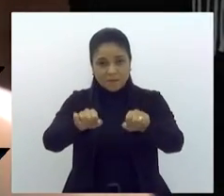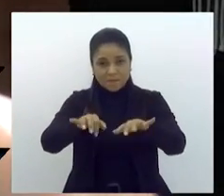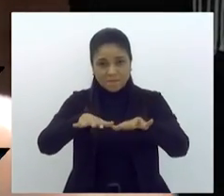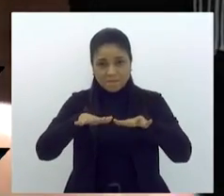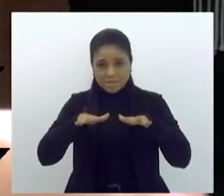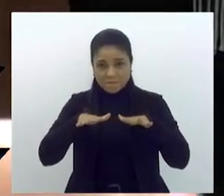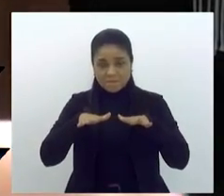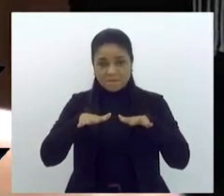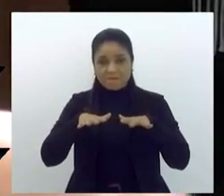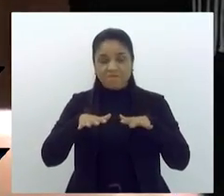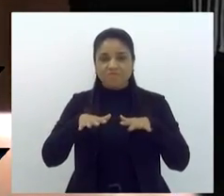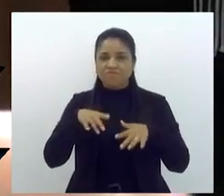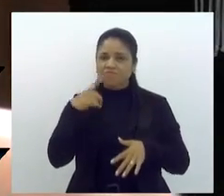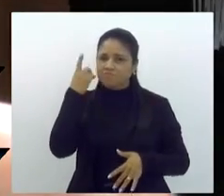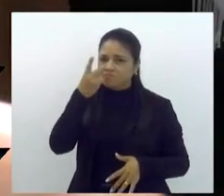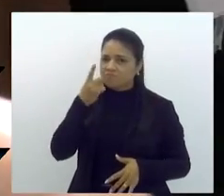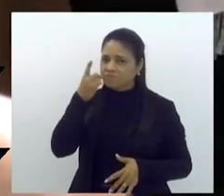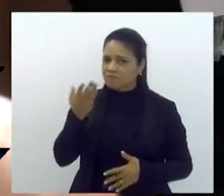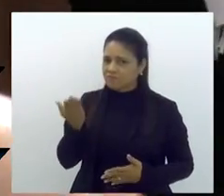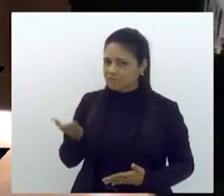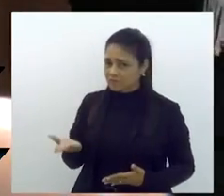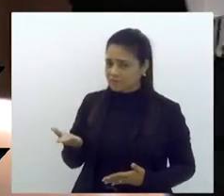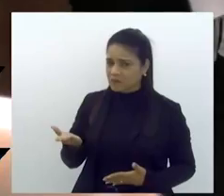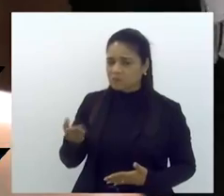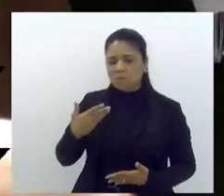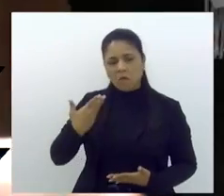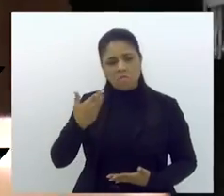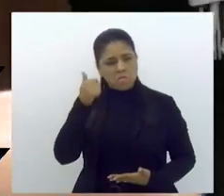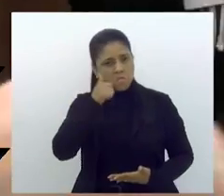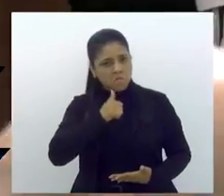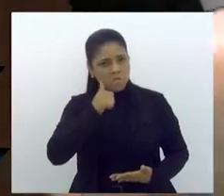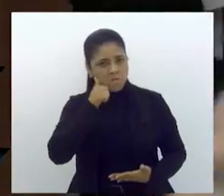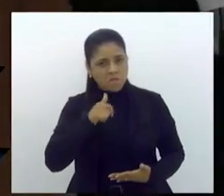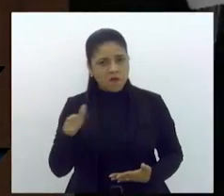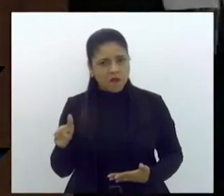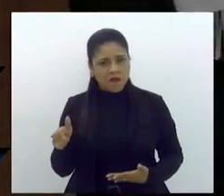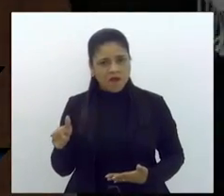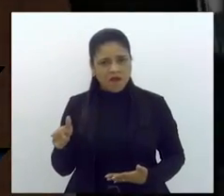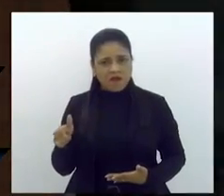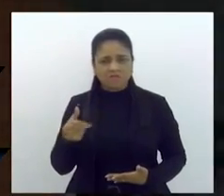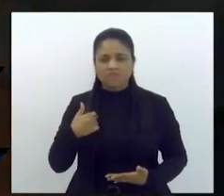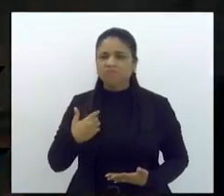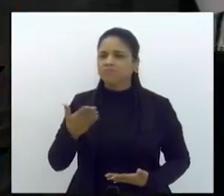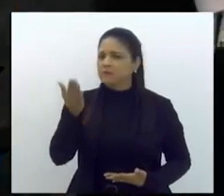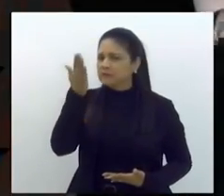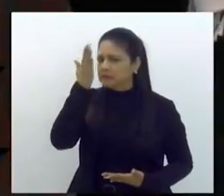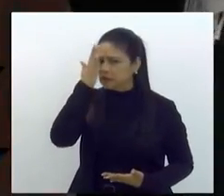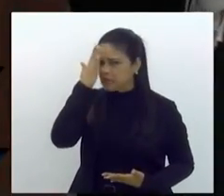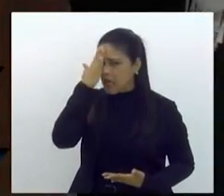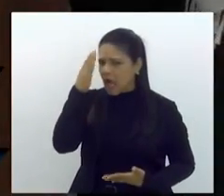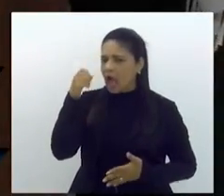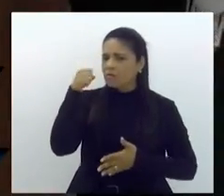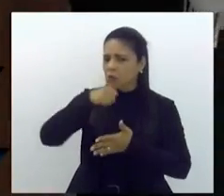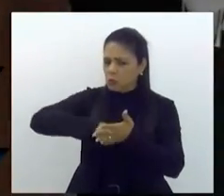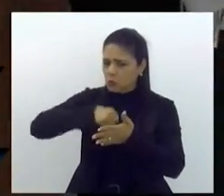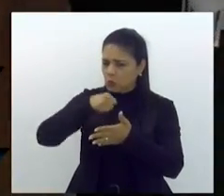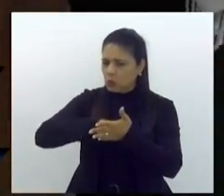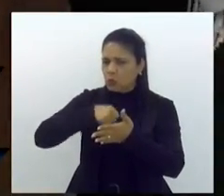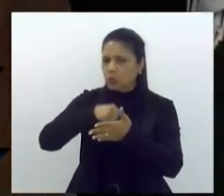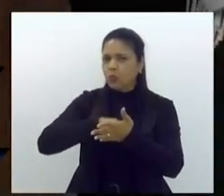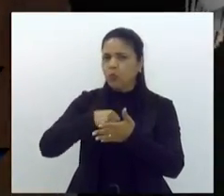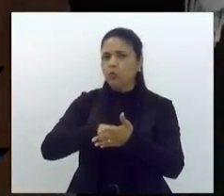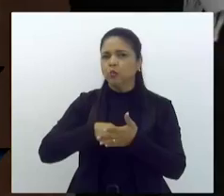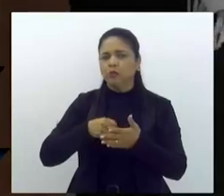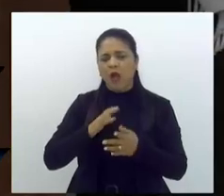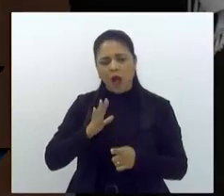Mas é uma mulher O que é sabidamente uma lutadora do Povo